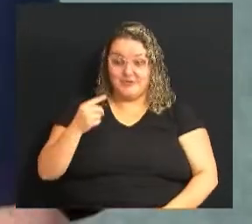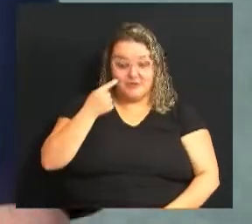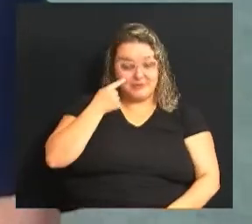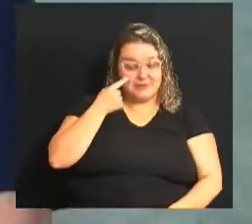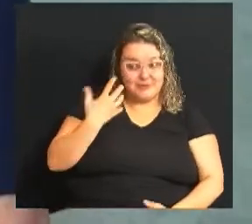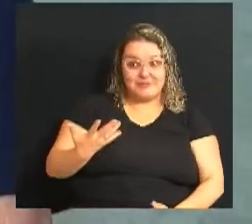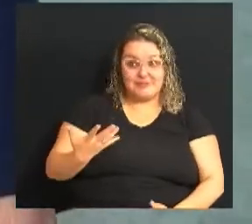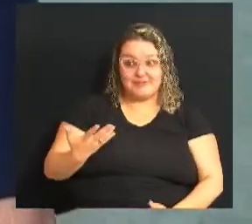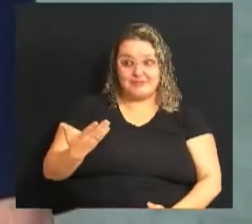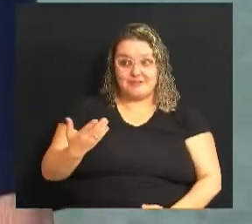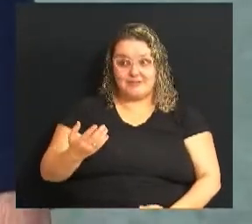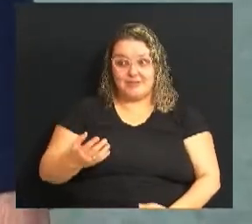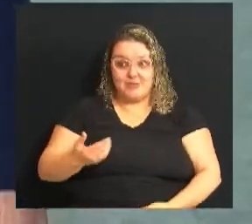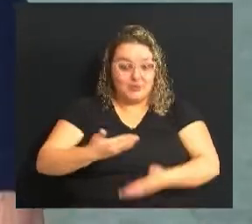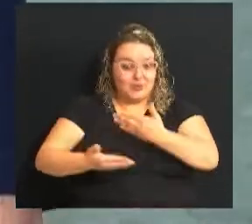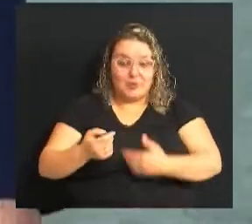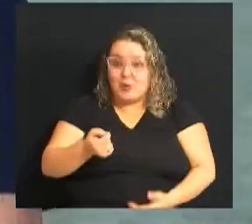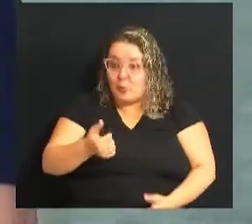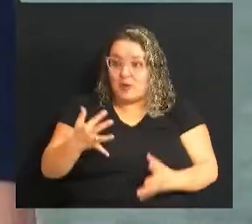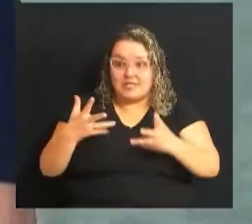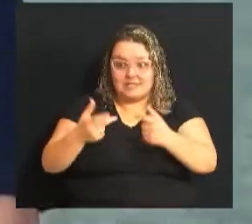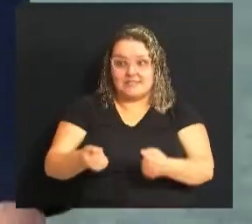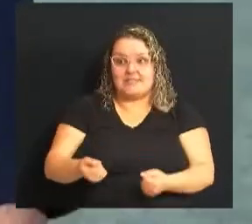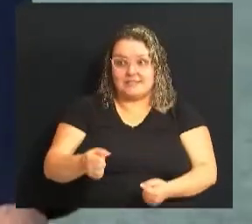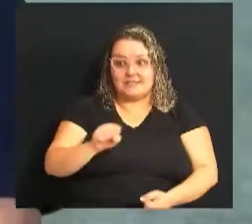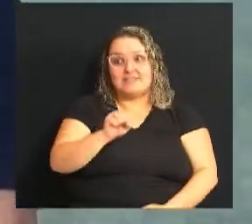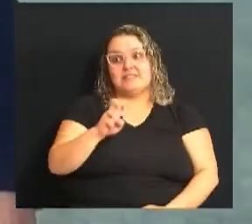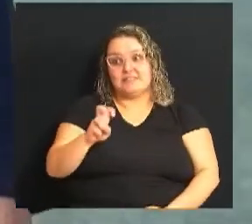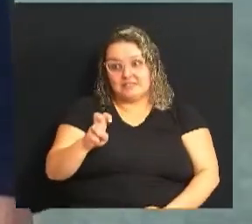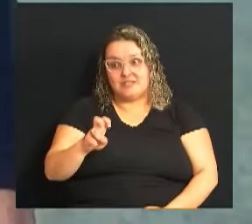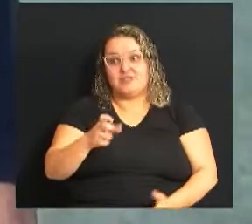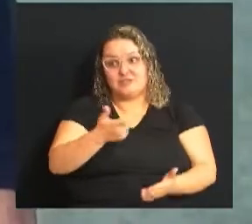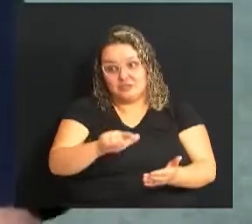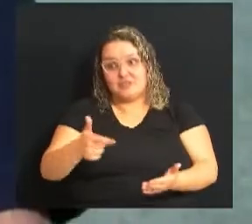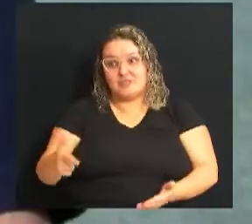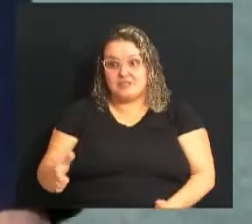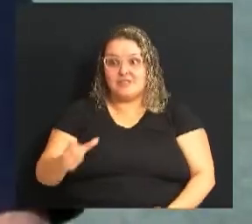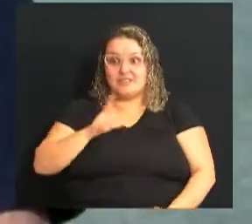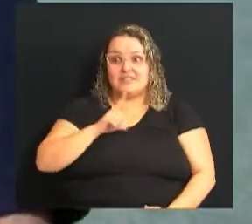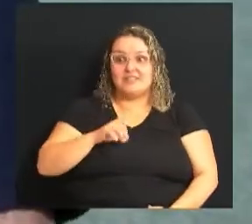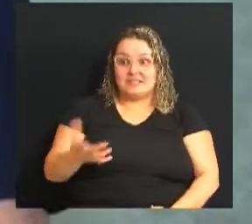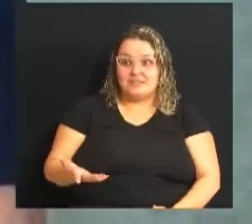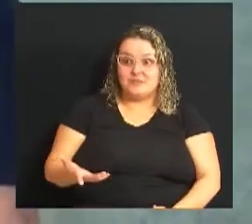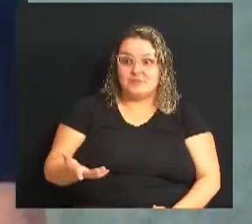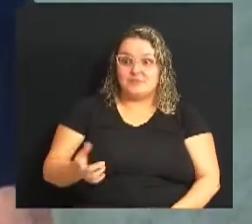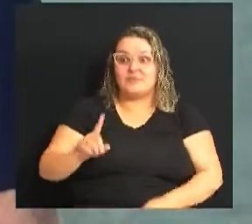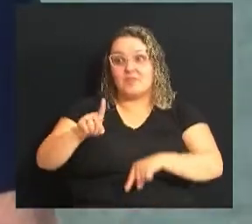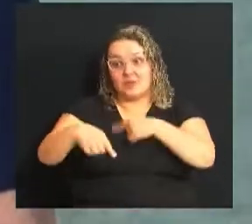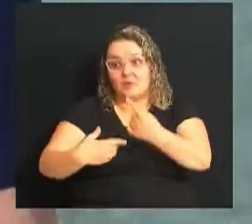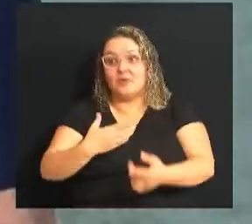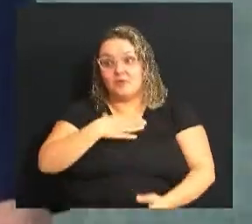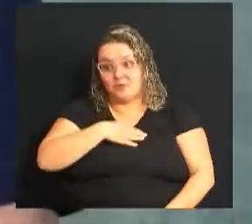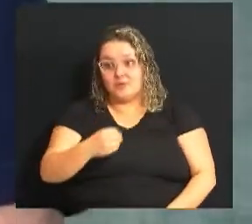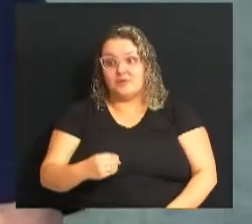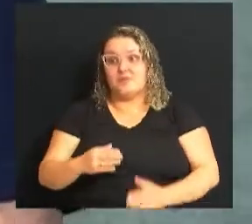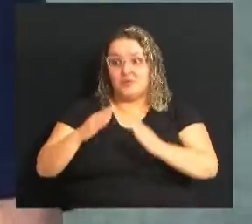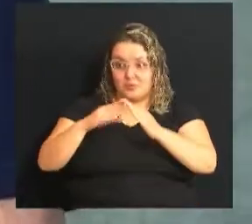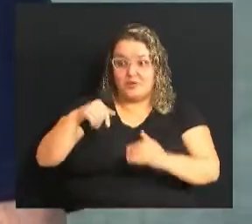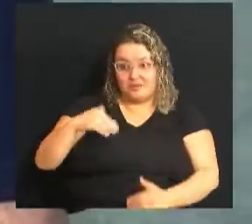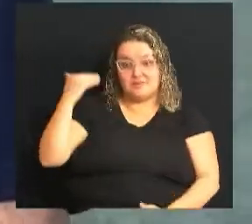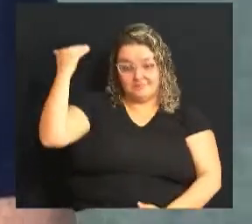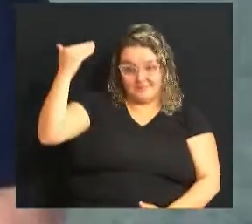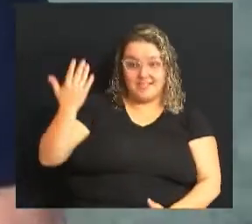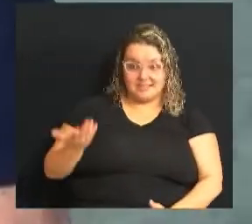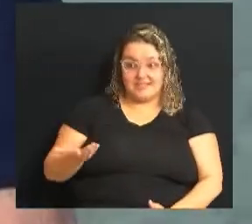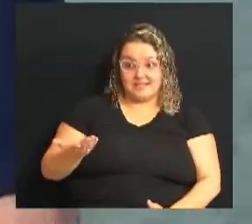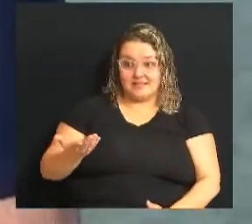troquei quase todas. Das 85 repetidas que eu tinha. Agora tem meu outro filho, que mora aqui, o mais velho, que o